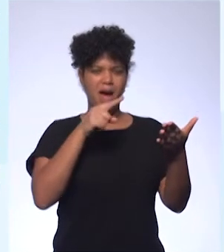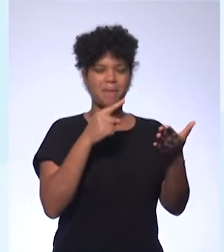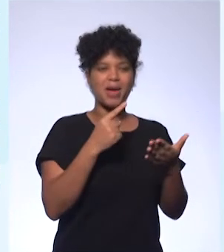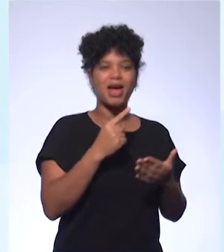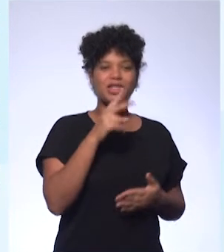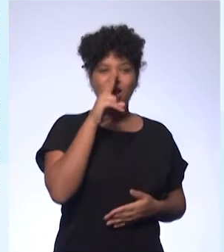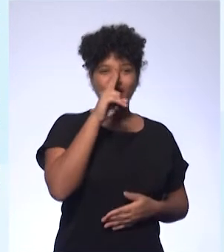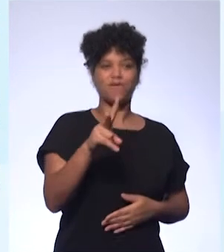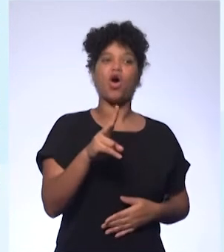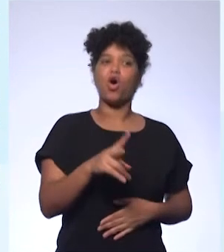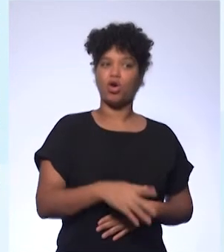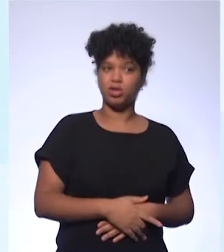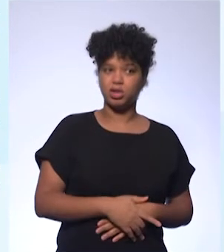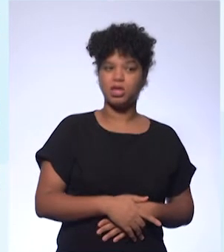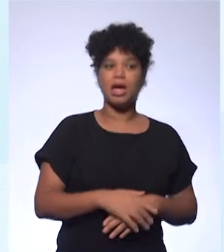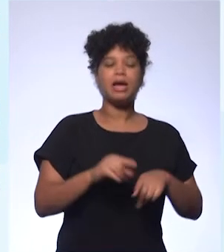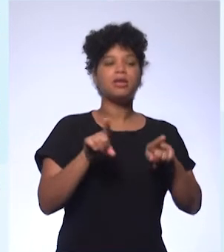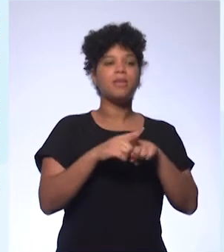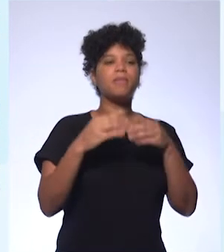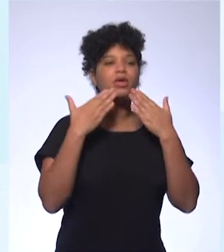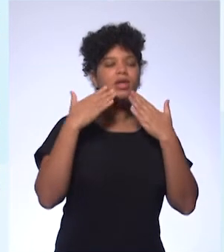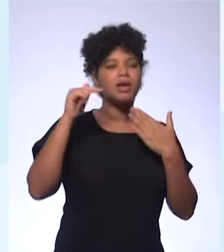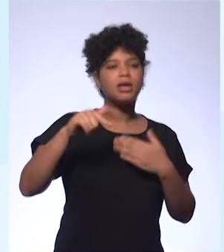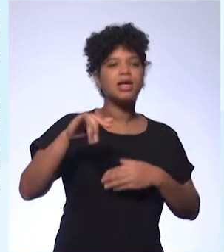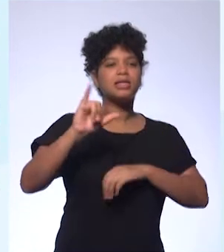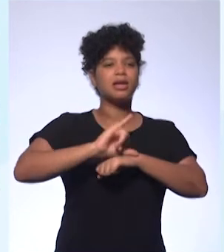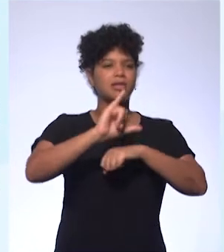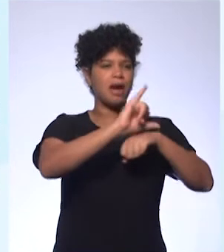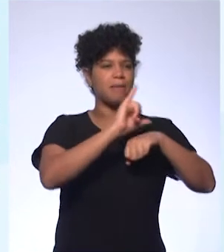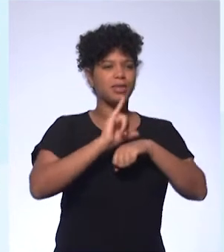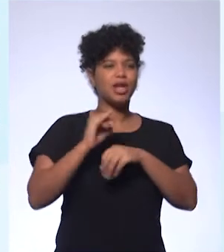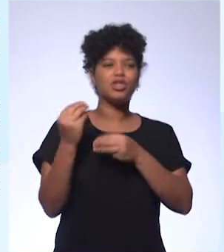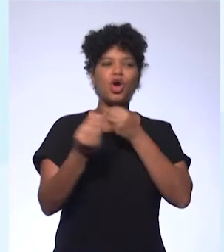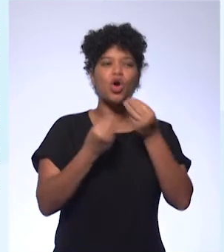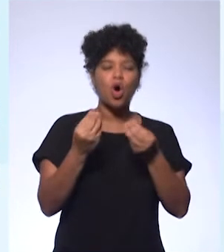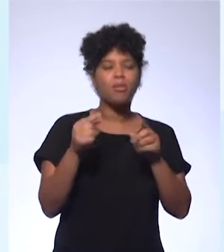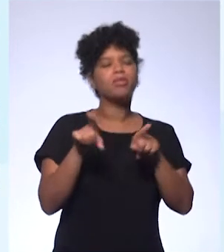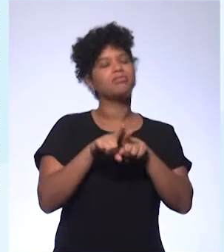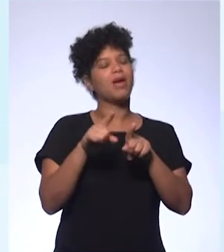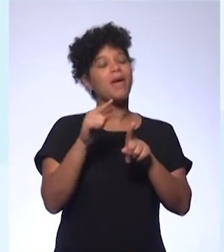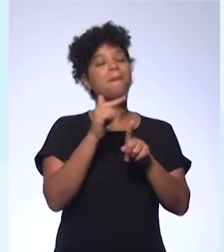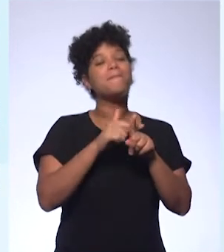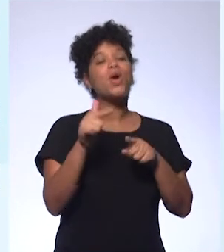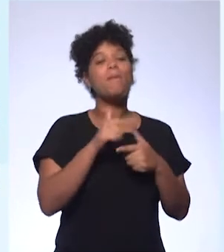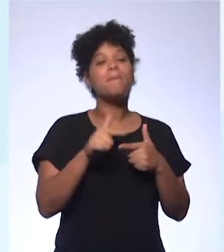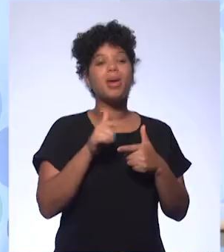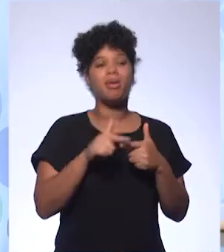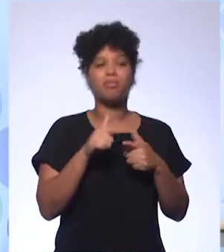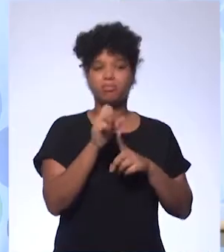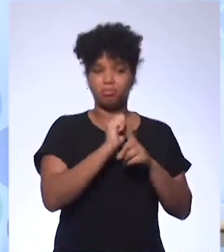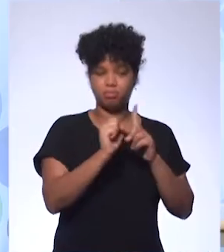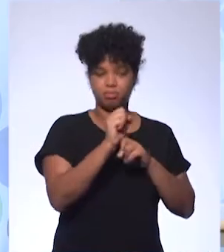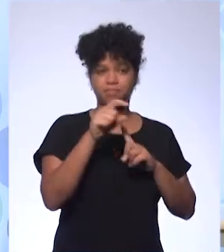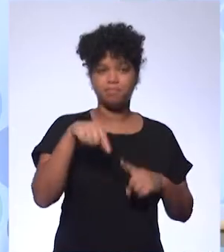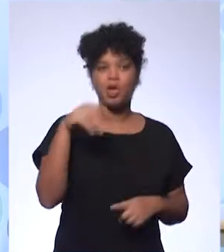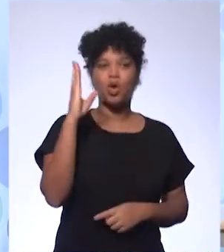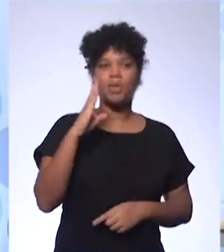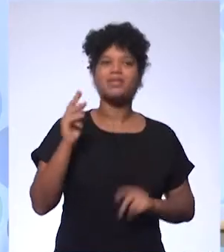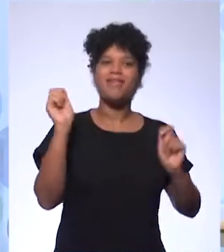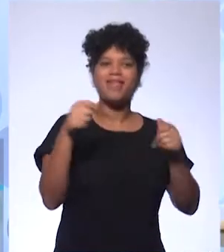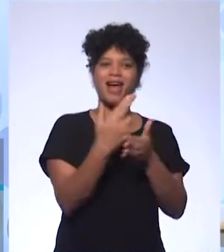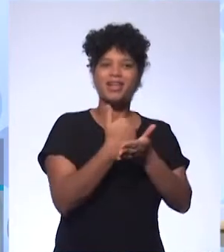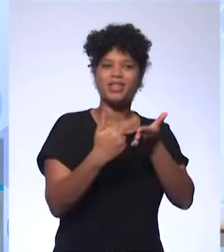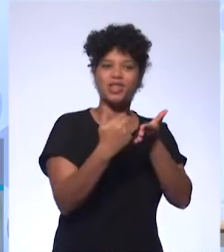ao frio ambiente urbano das grandes capitais e seus problemas sociais são marcas dessa informalidade. Ou seja, né, toda aquela